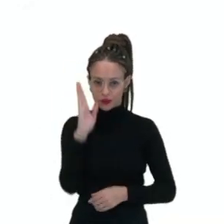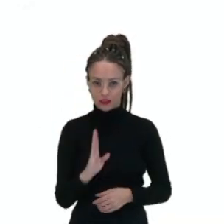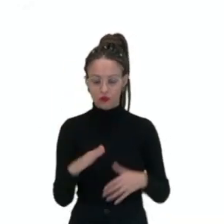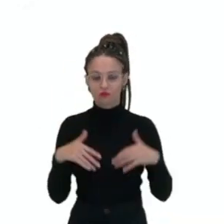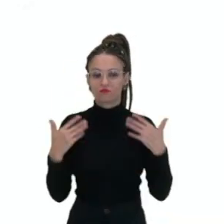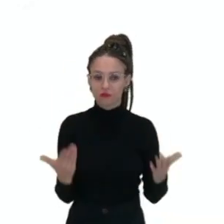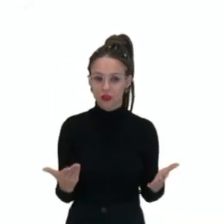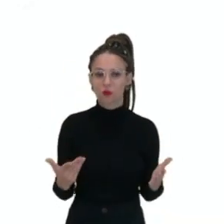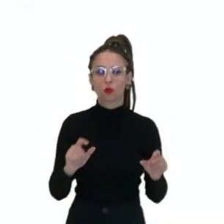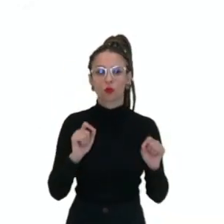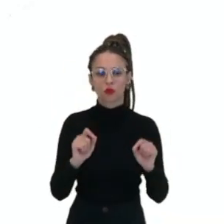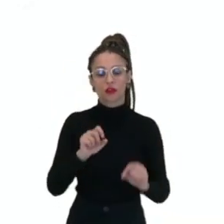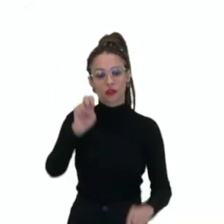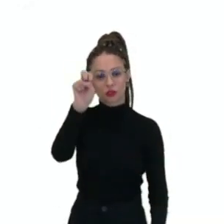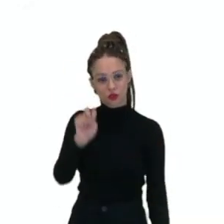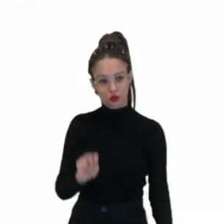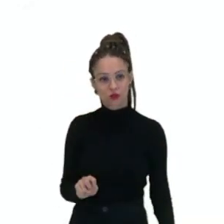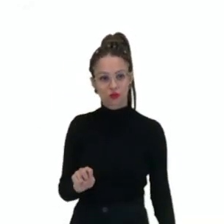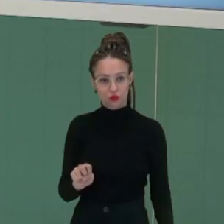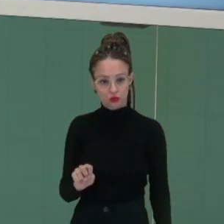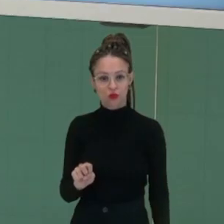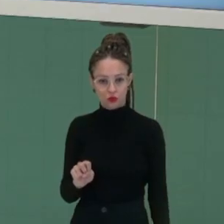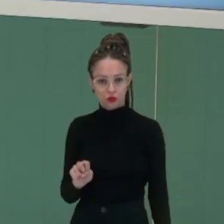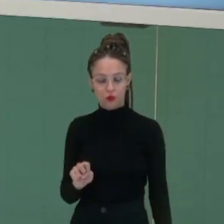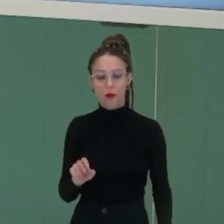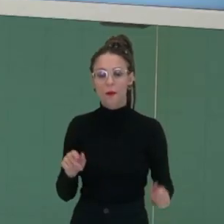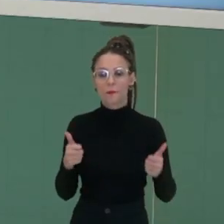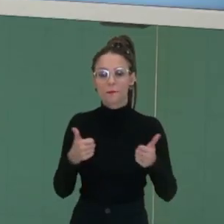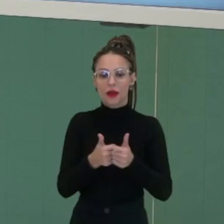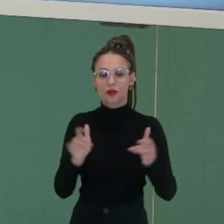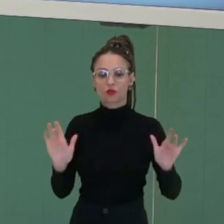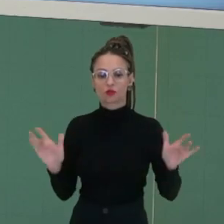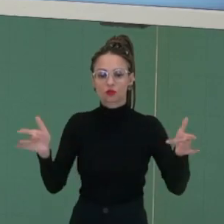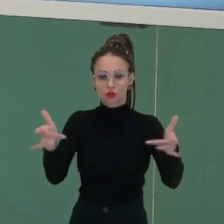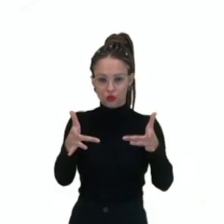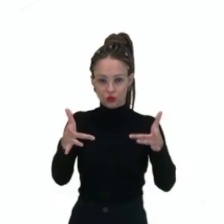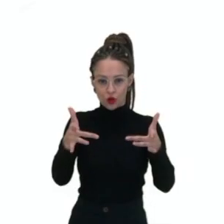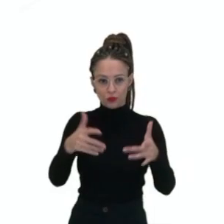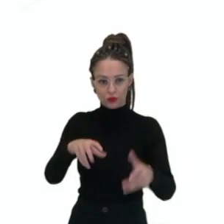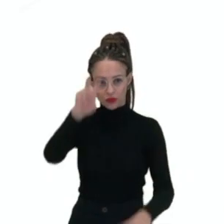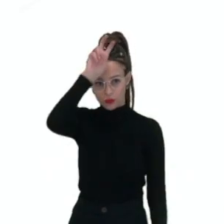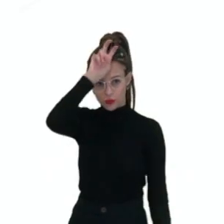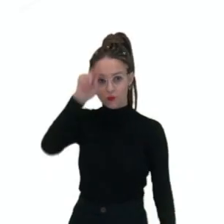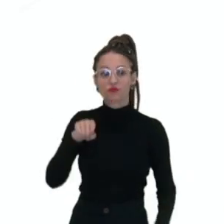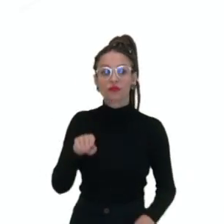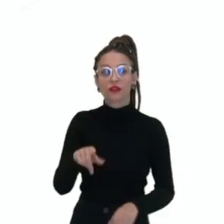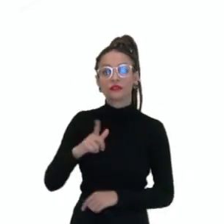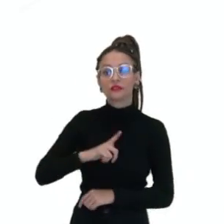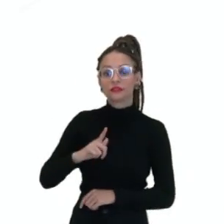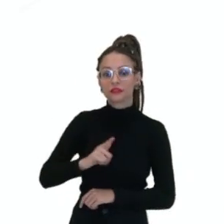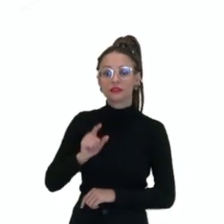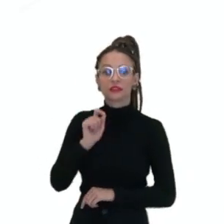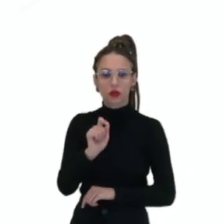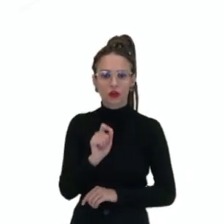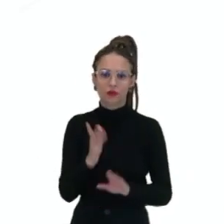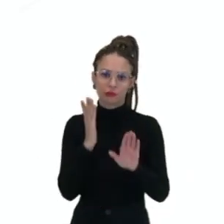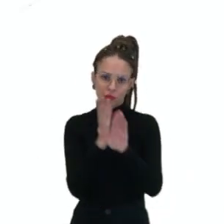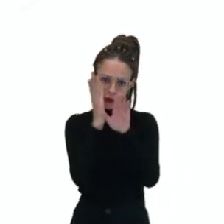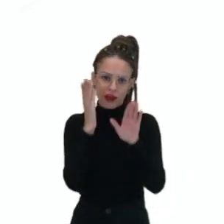seja, né, ao sul do Trópico de Capricórnio. Olha que bacana, né? E aí você tem, por conta de um